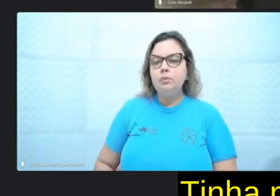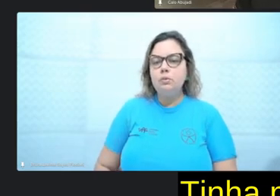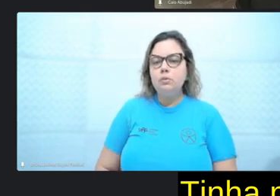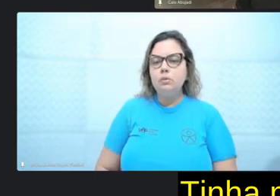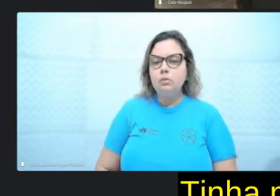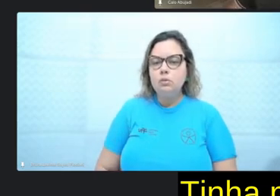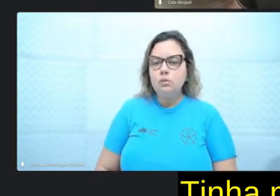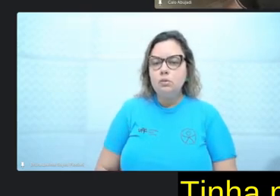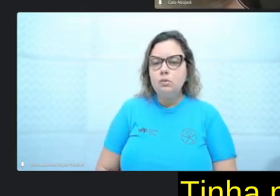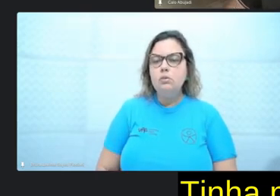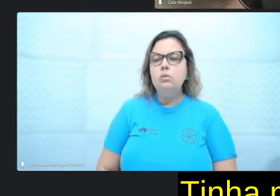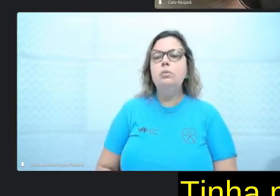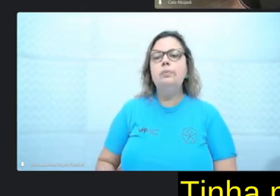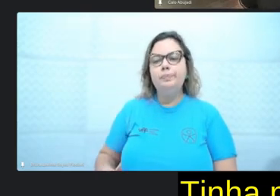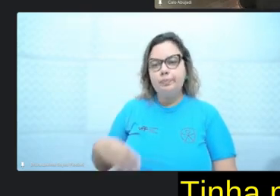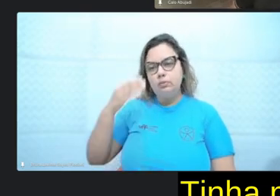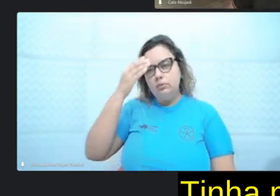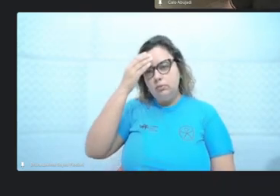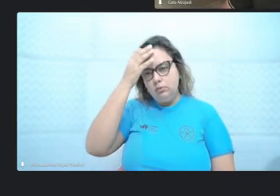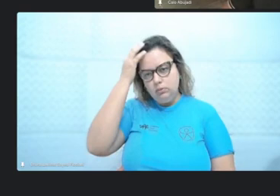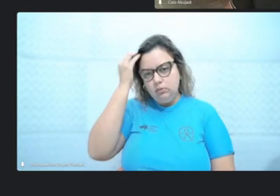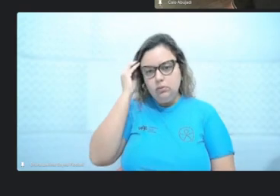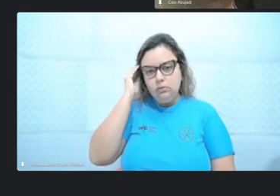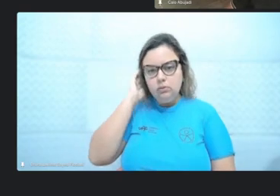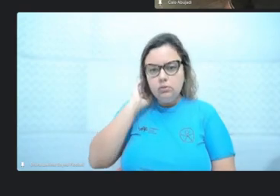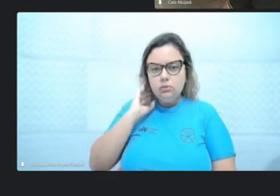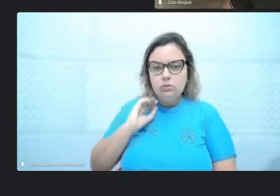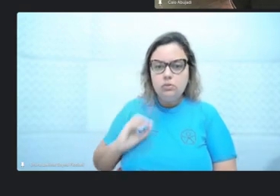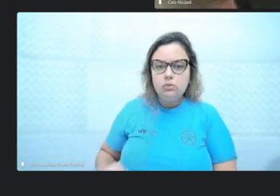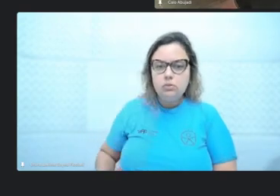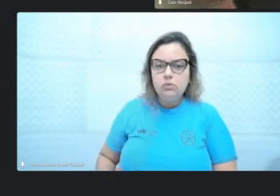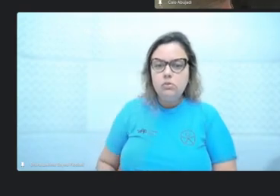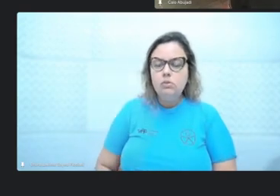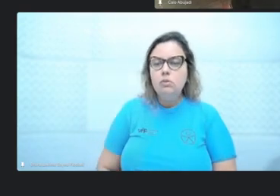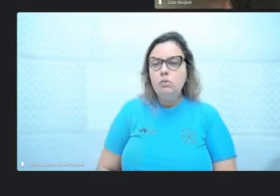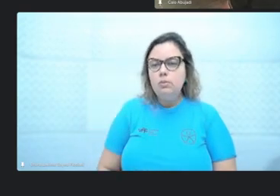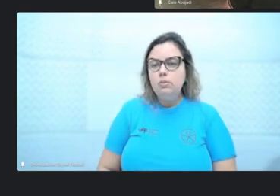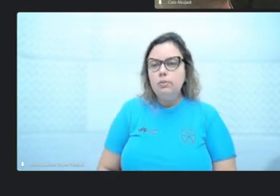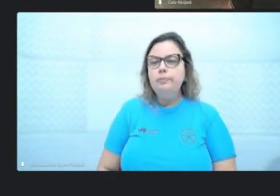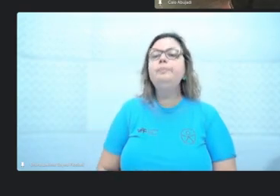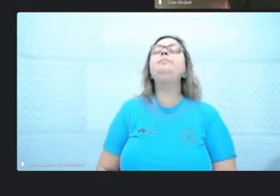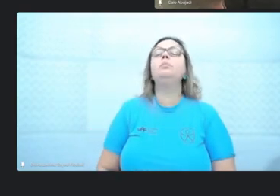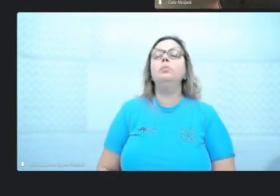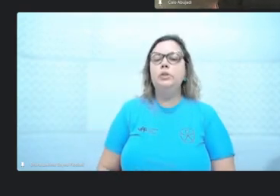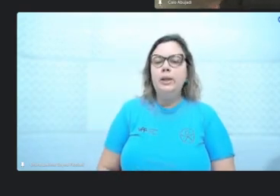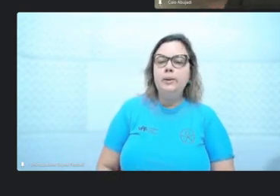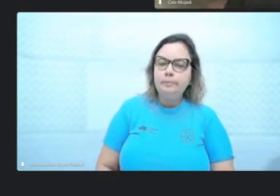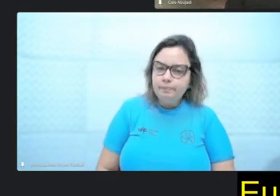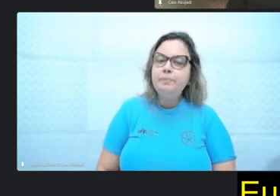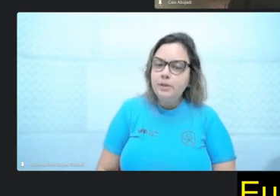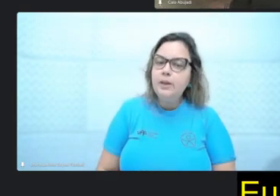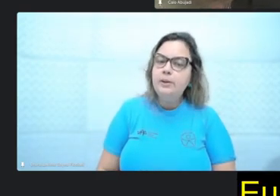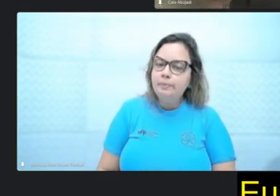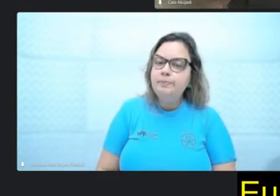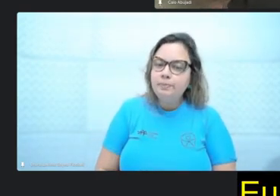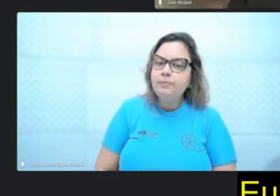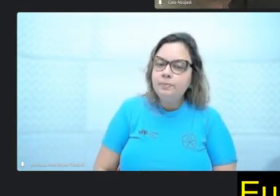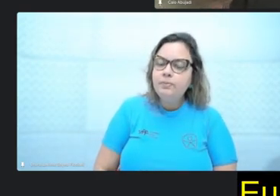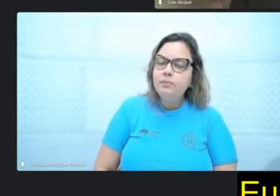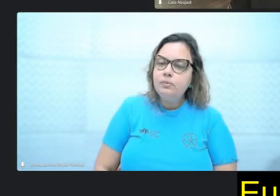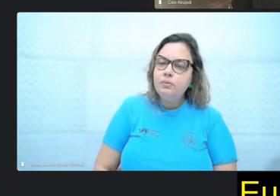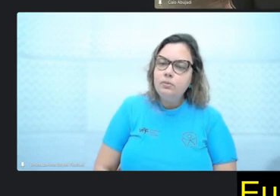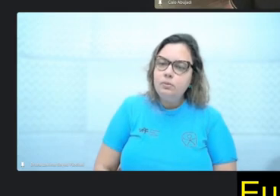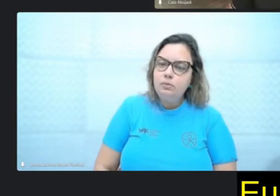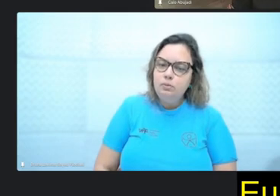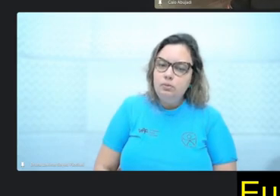que diagnosticar, por que você ia estigmatizar. Mas a ideia do estigma já é um preconceito propriamente dito, né? Eu vou